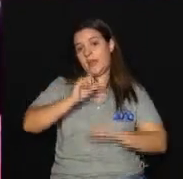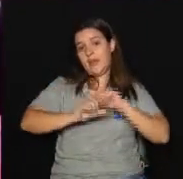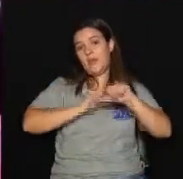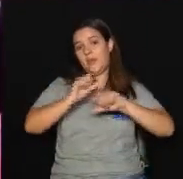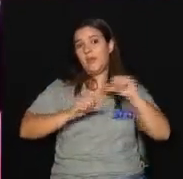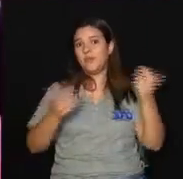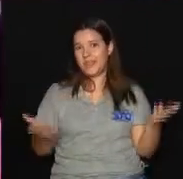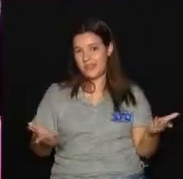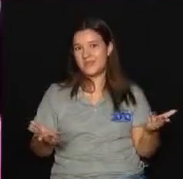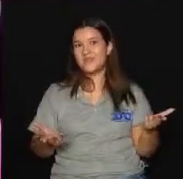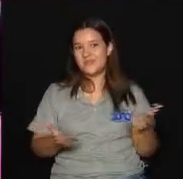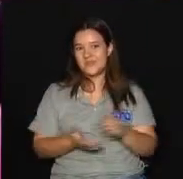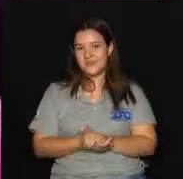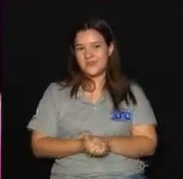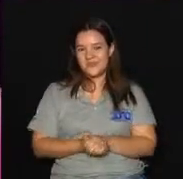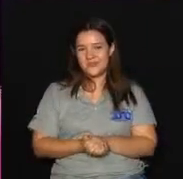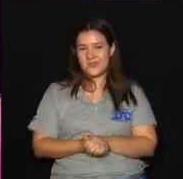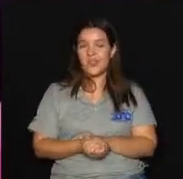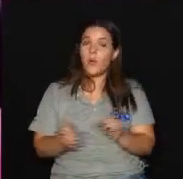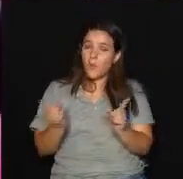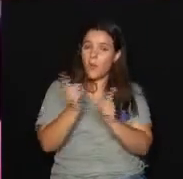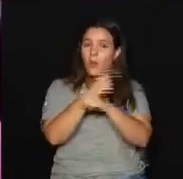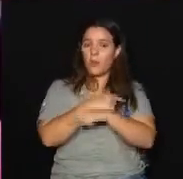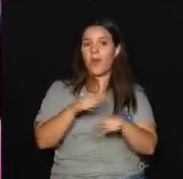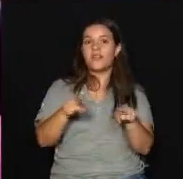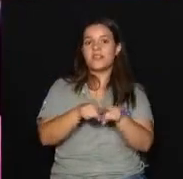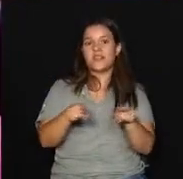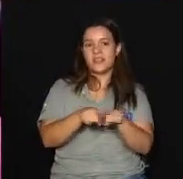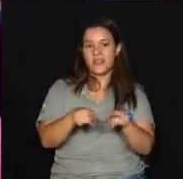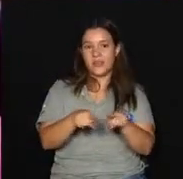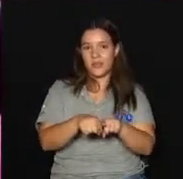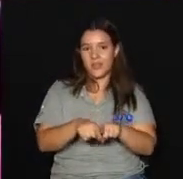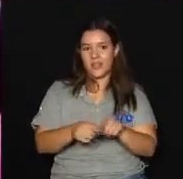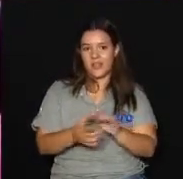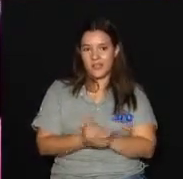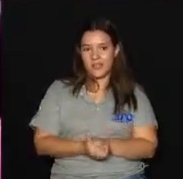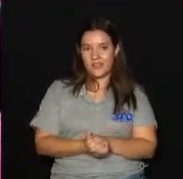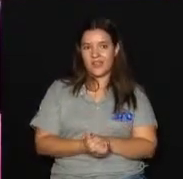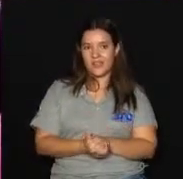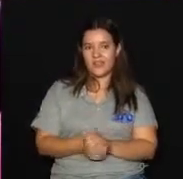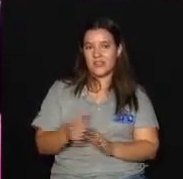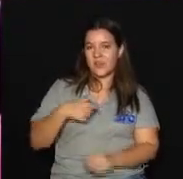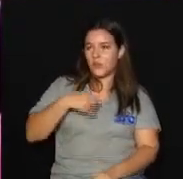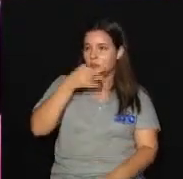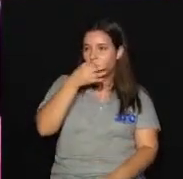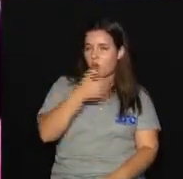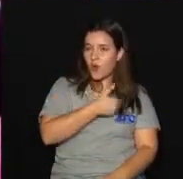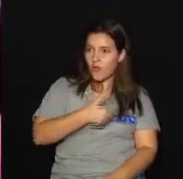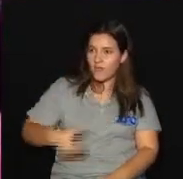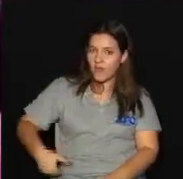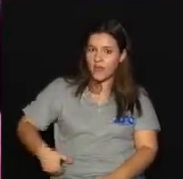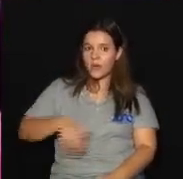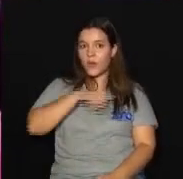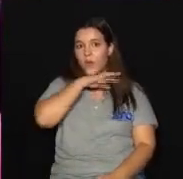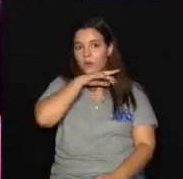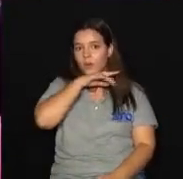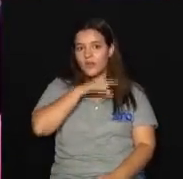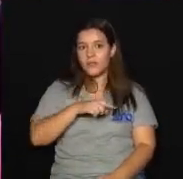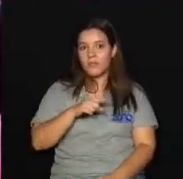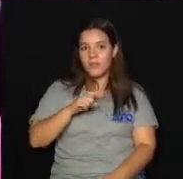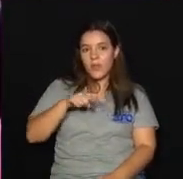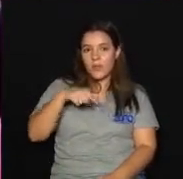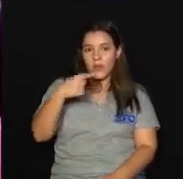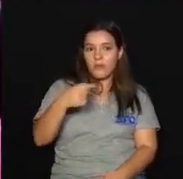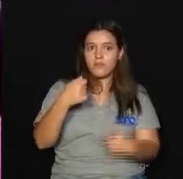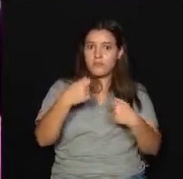outra. E o oposto também é real. Eu digo que o governo é ruim e saio